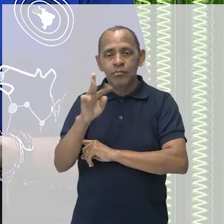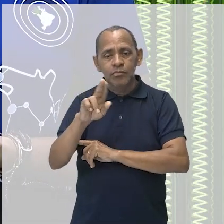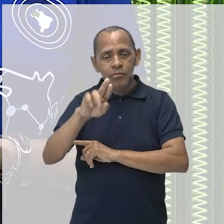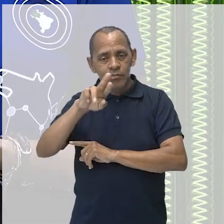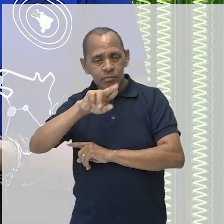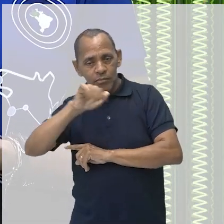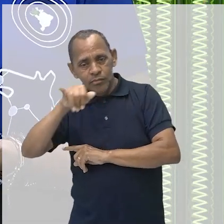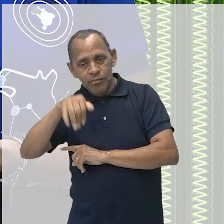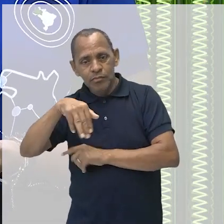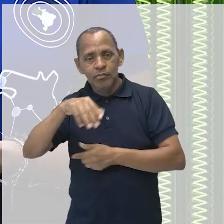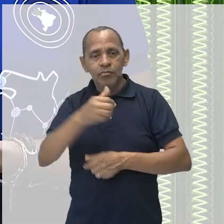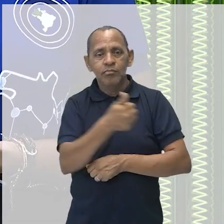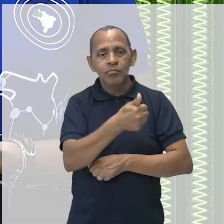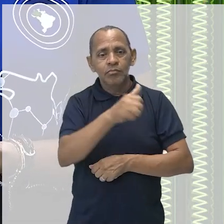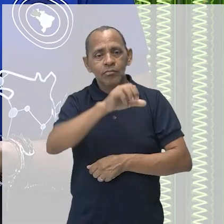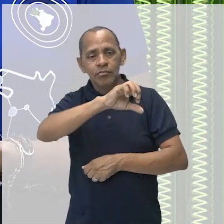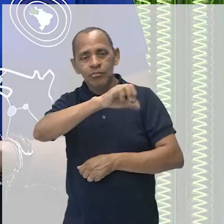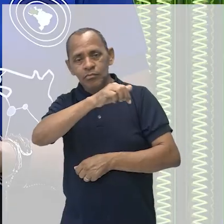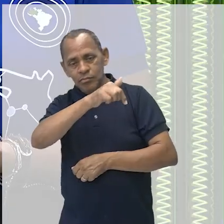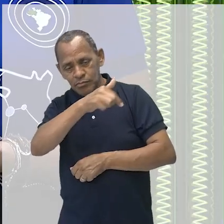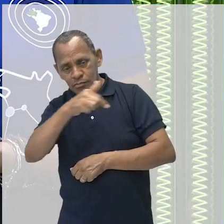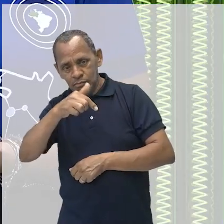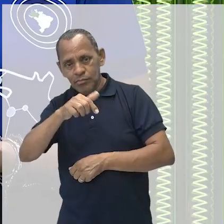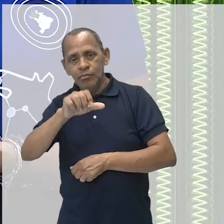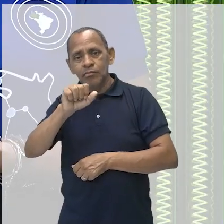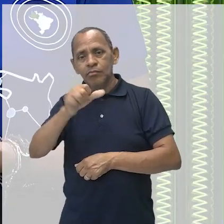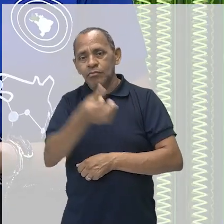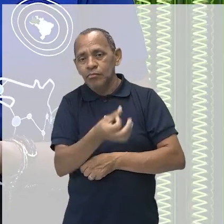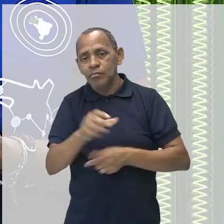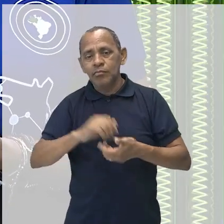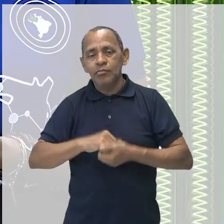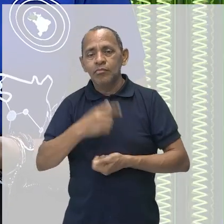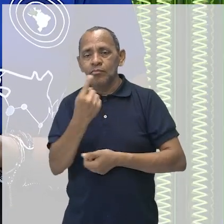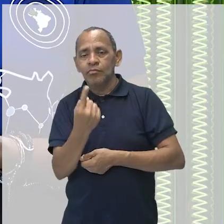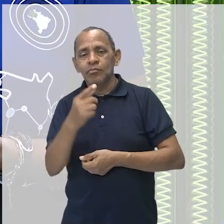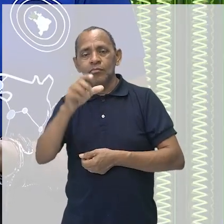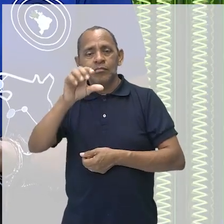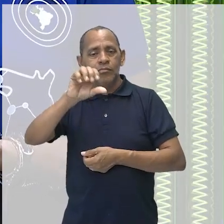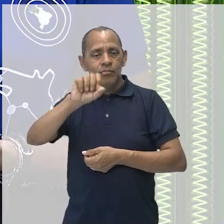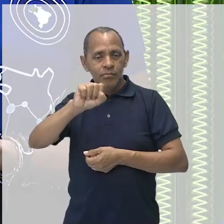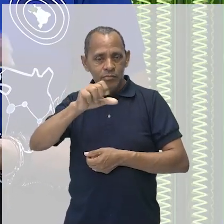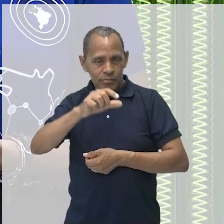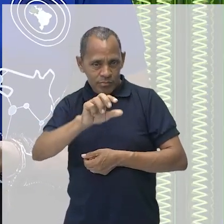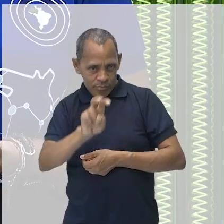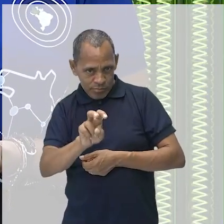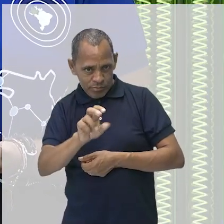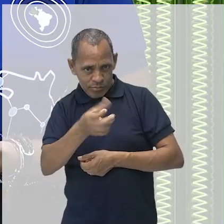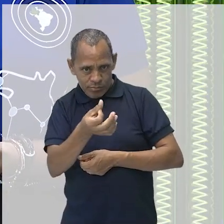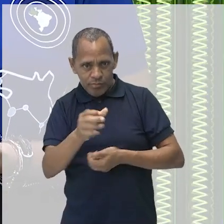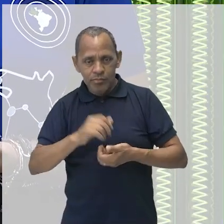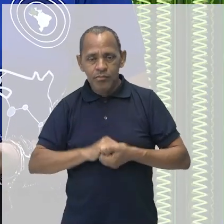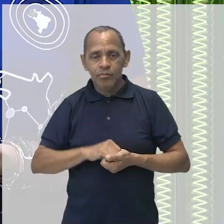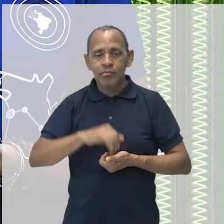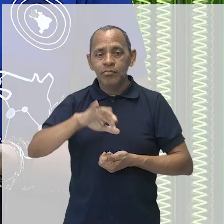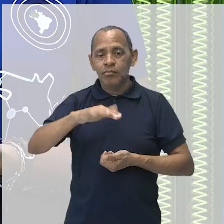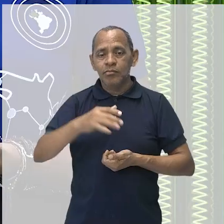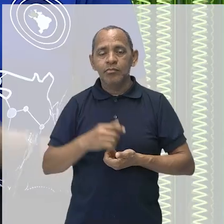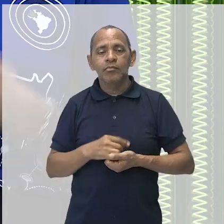anos de 1776 a 1856. Então, lá por meados